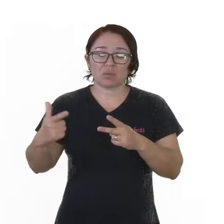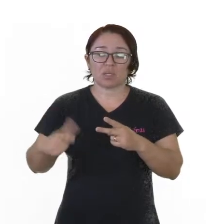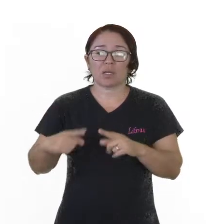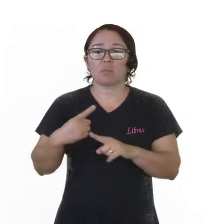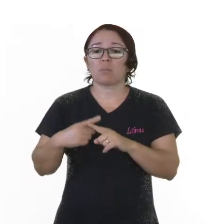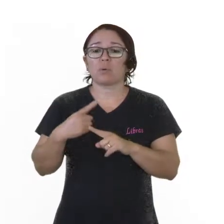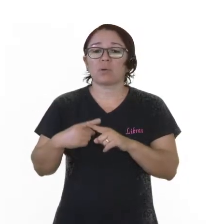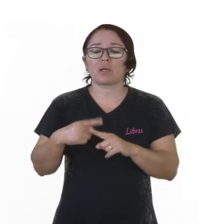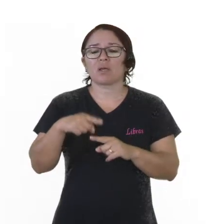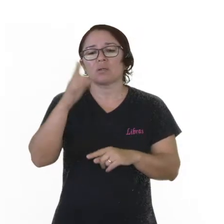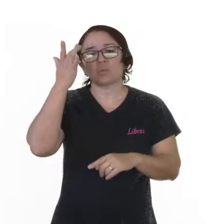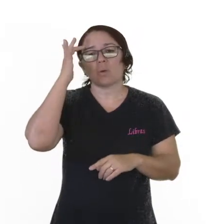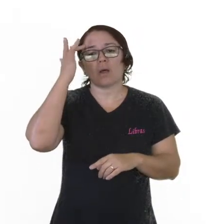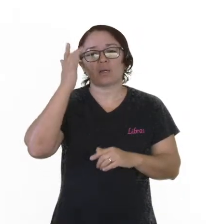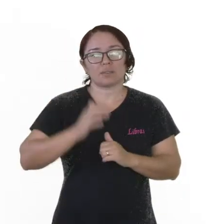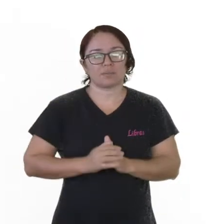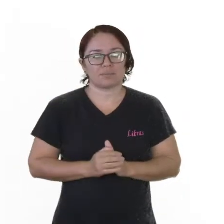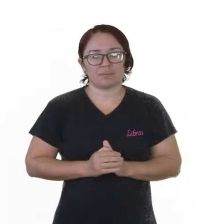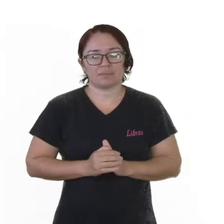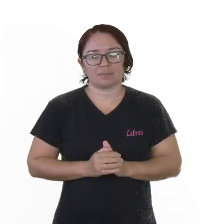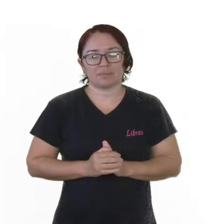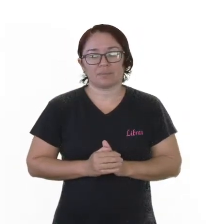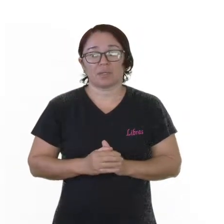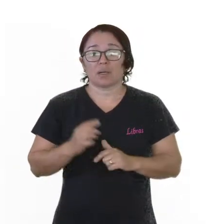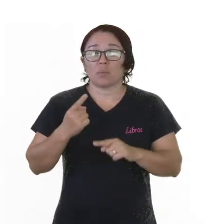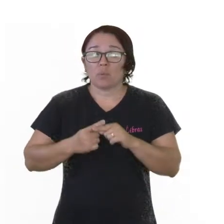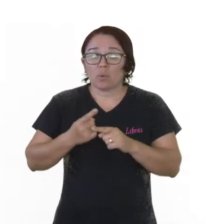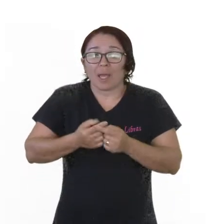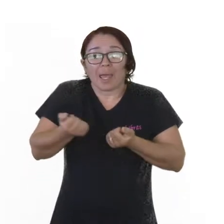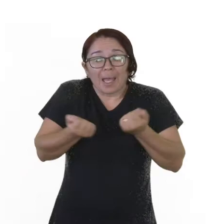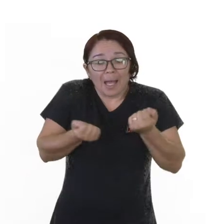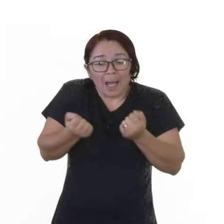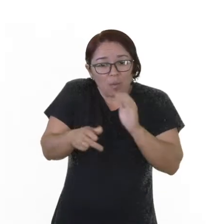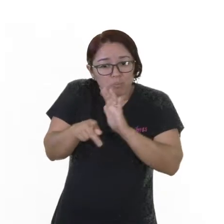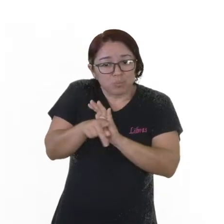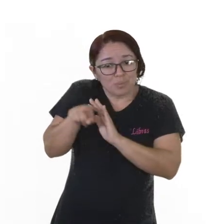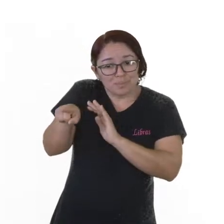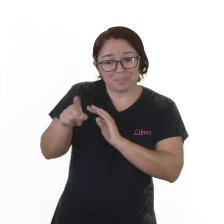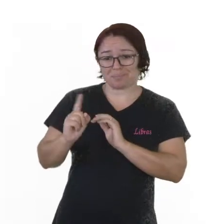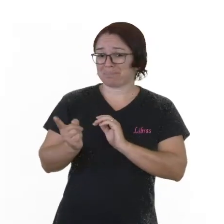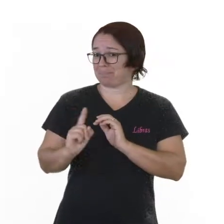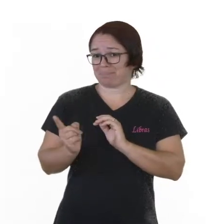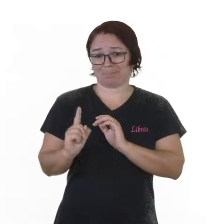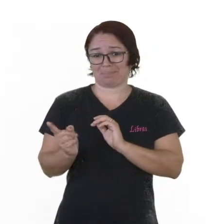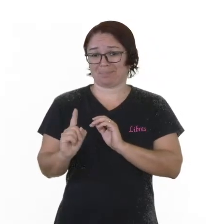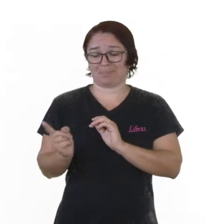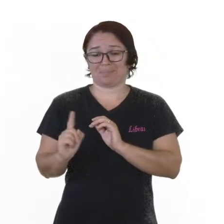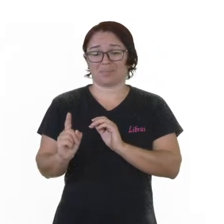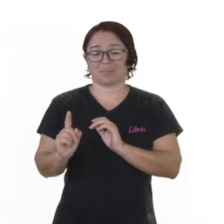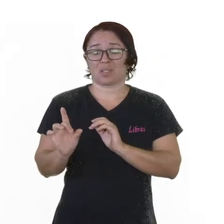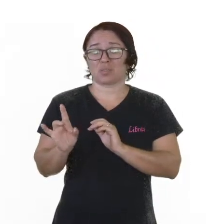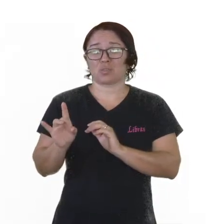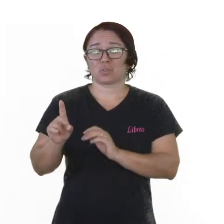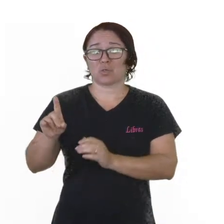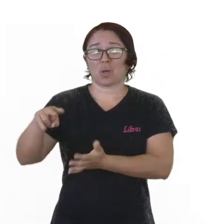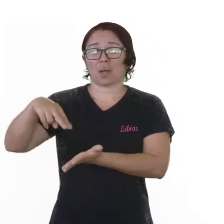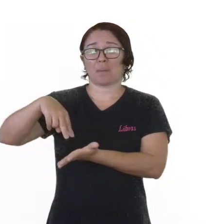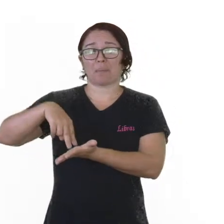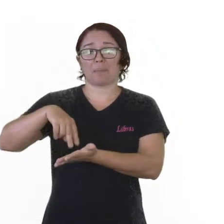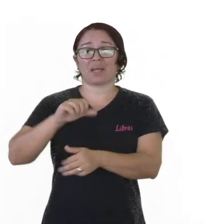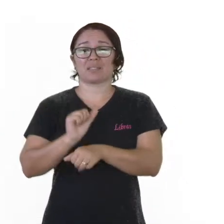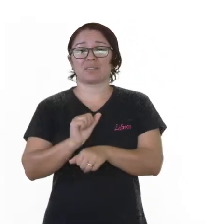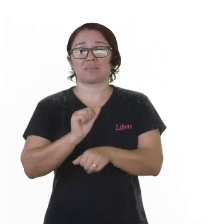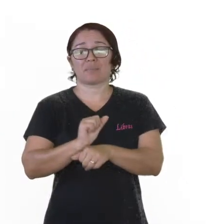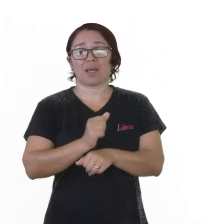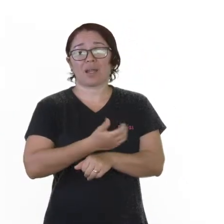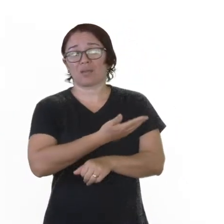aí, por que ela não tinha um macaco e não tinha um estepe? Porque o carro não era dela, não é verdade? Ela estava ali esperando o ônibus